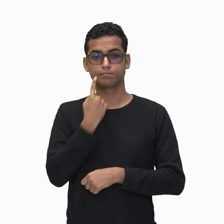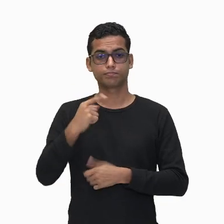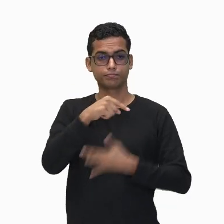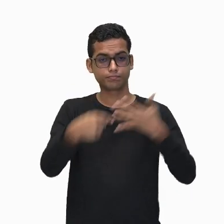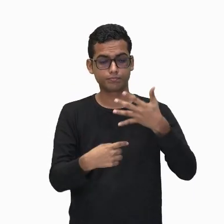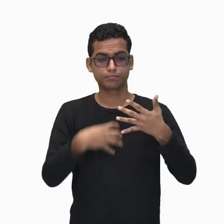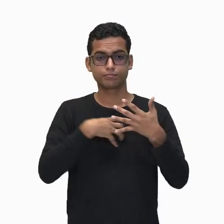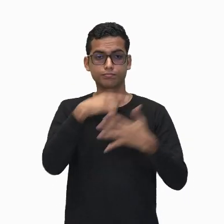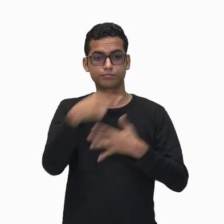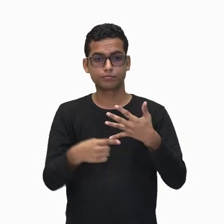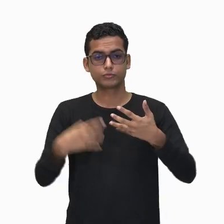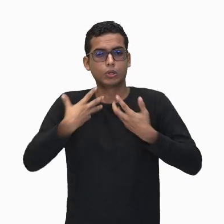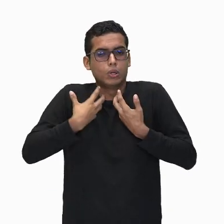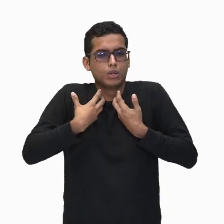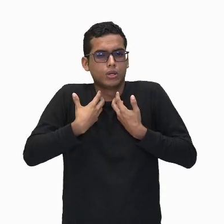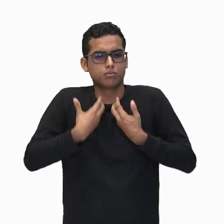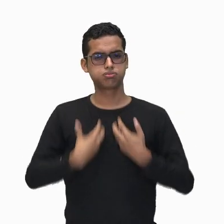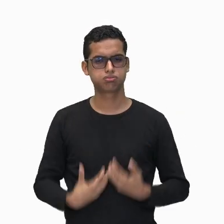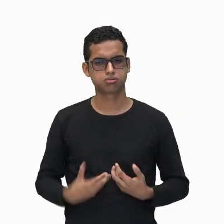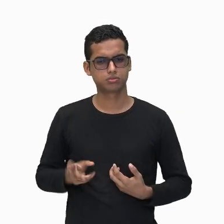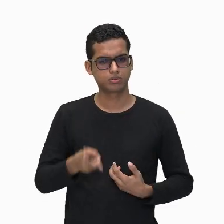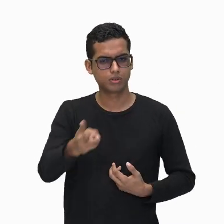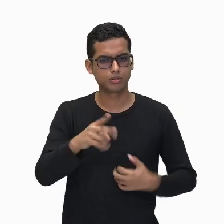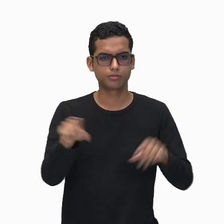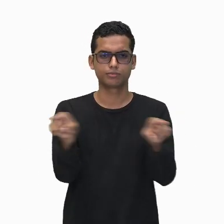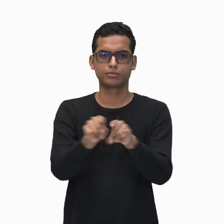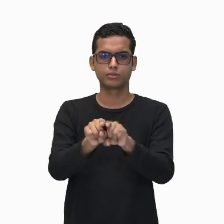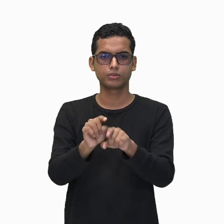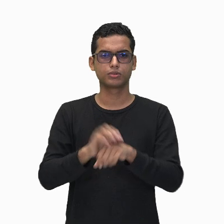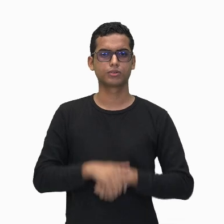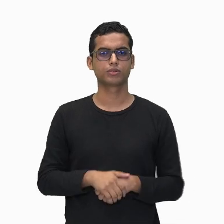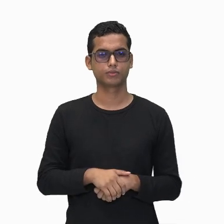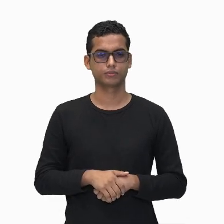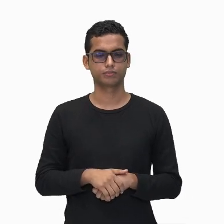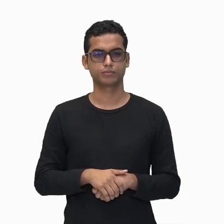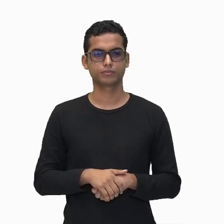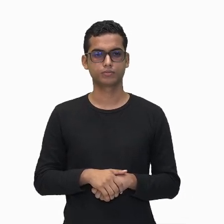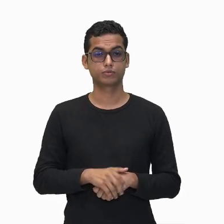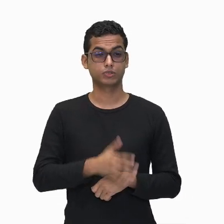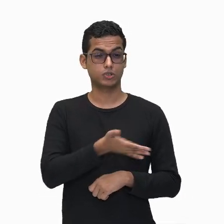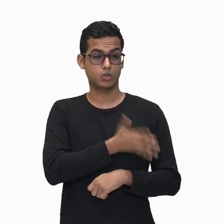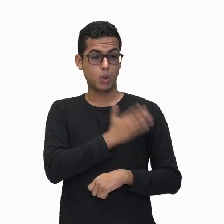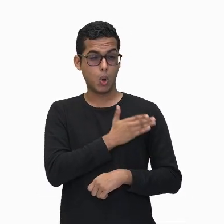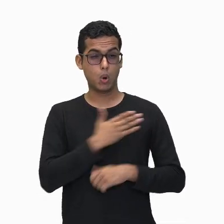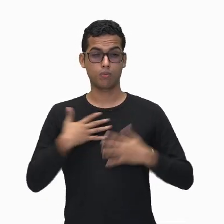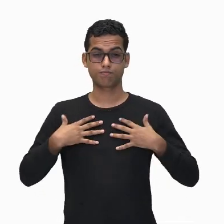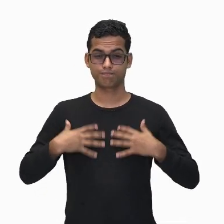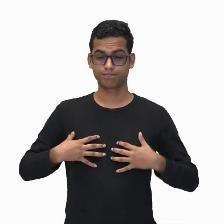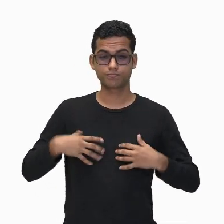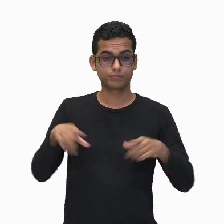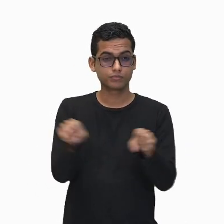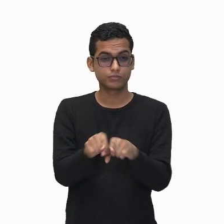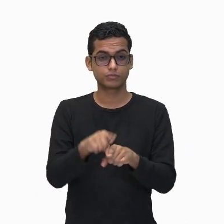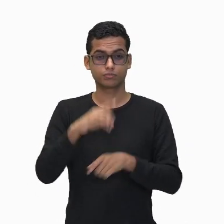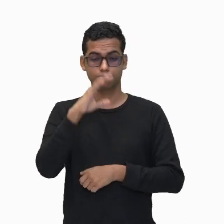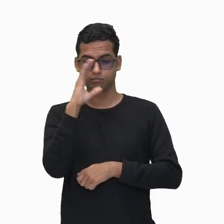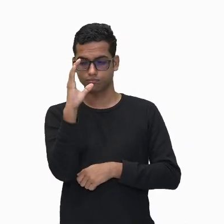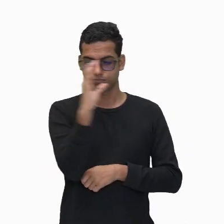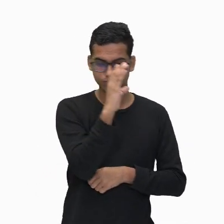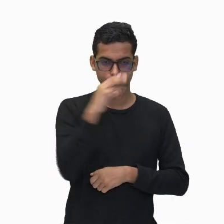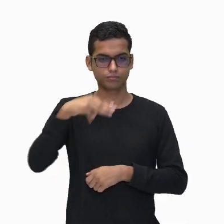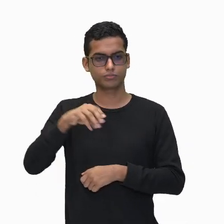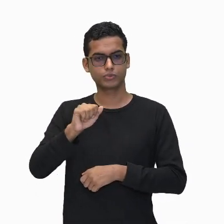como cansaço excessivo, sem motivo aparente, dores no peito, mal súbito, enjoo ou perda